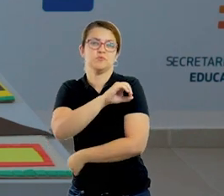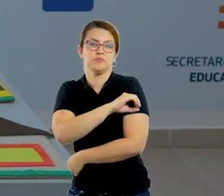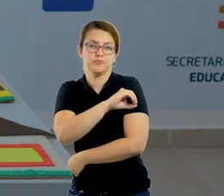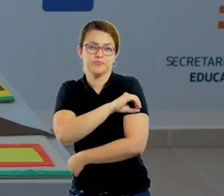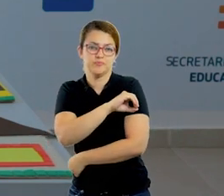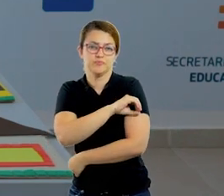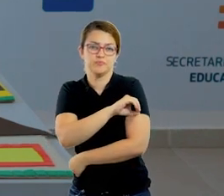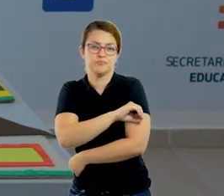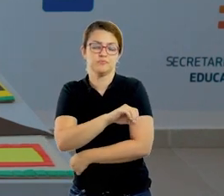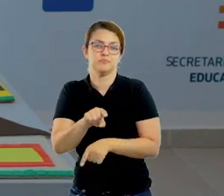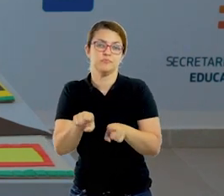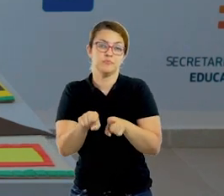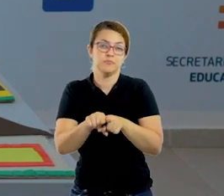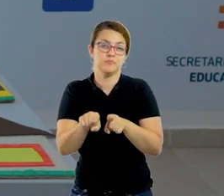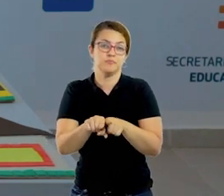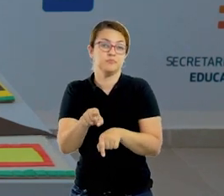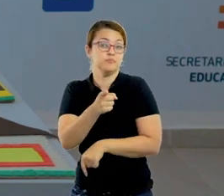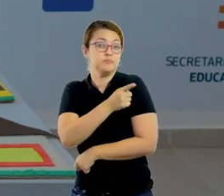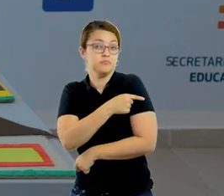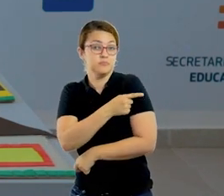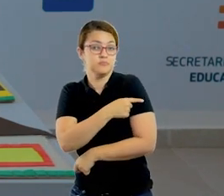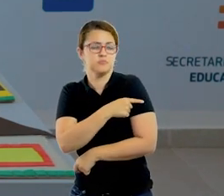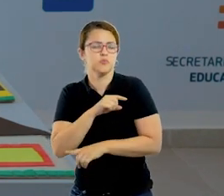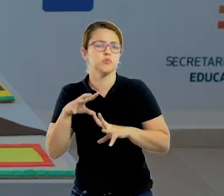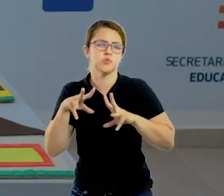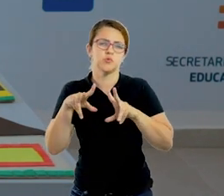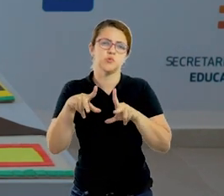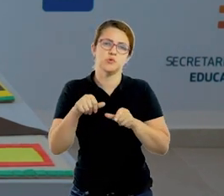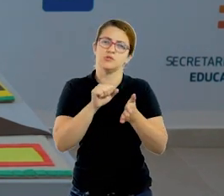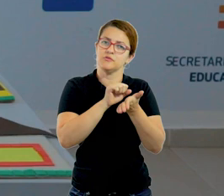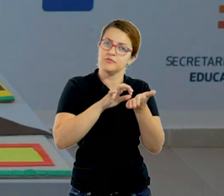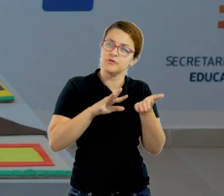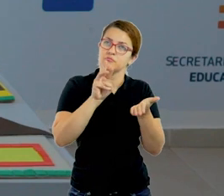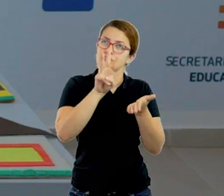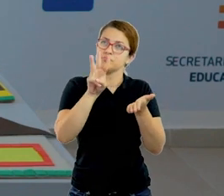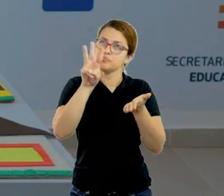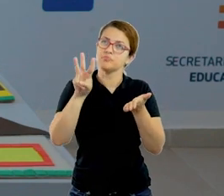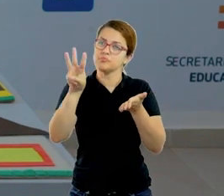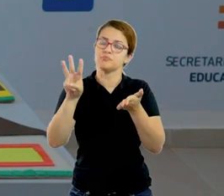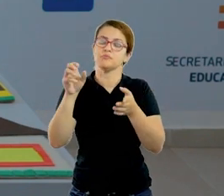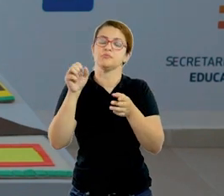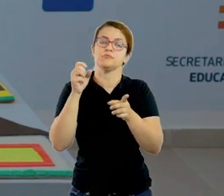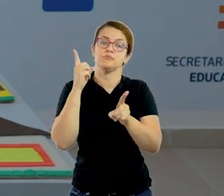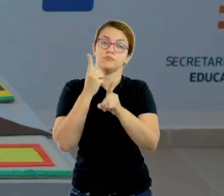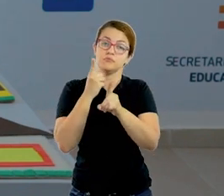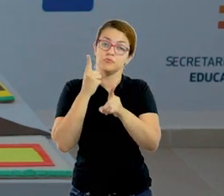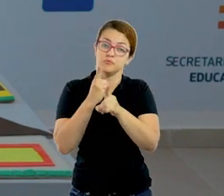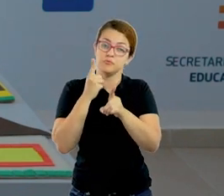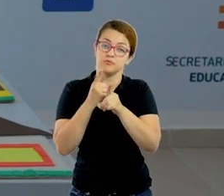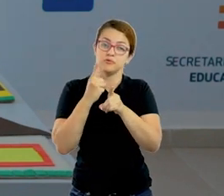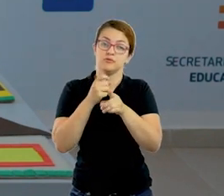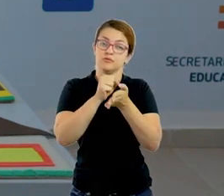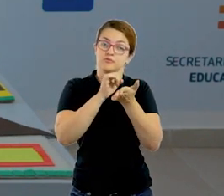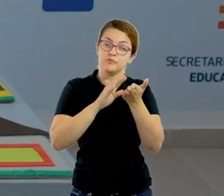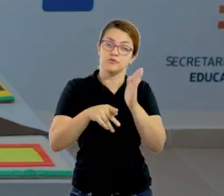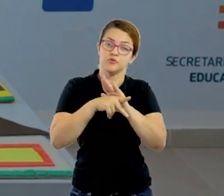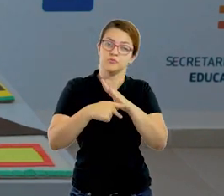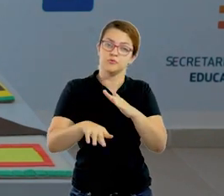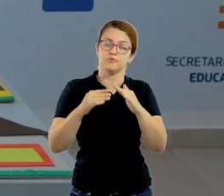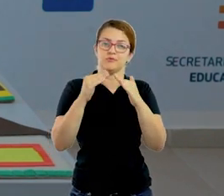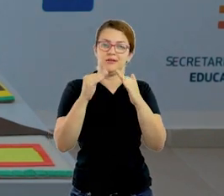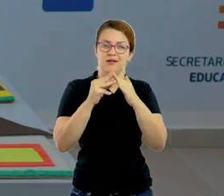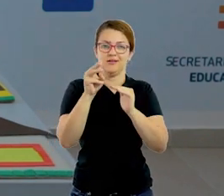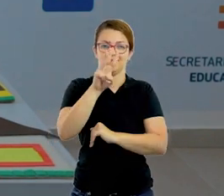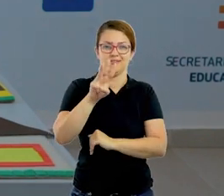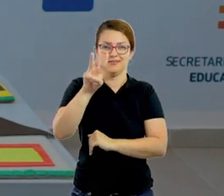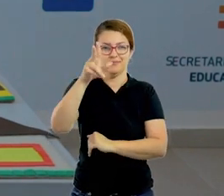ensino fundamental 1. Todas as atividades você vai encontrar no link lição de casa dentro do site da Prefeitura de Itapevi,